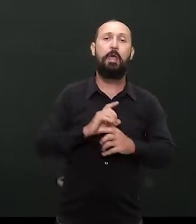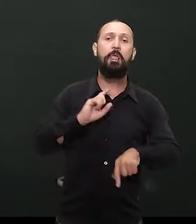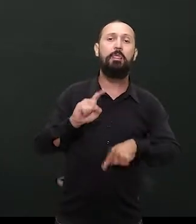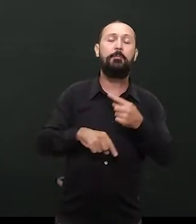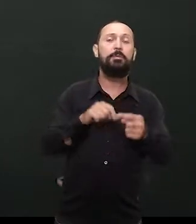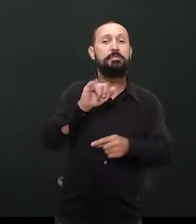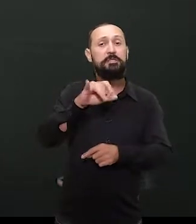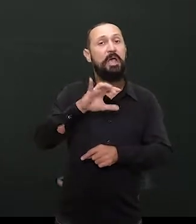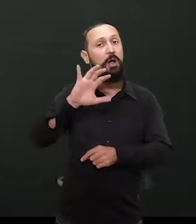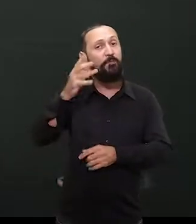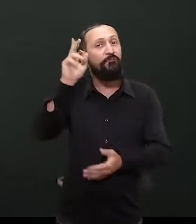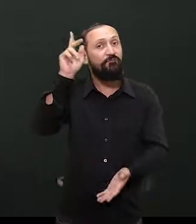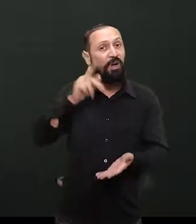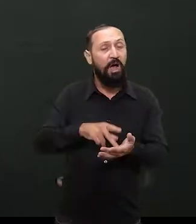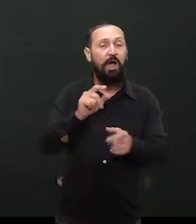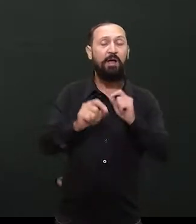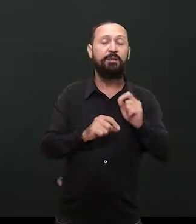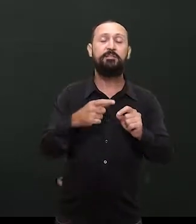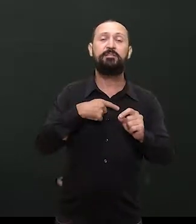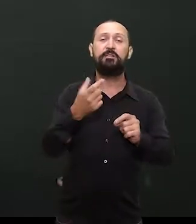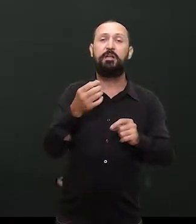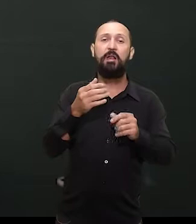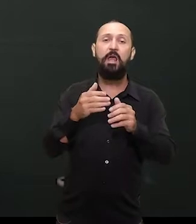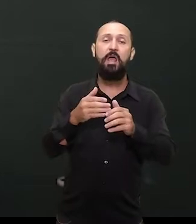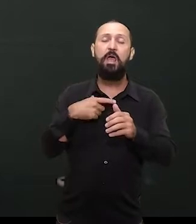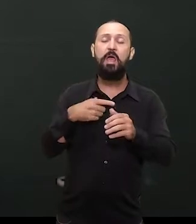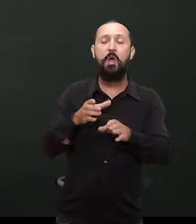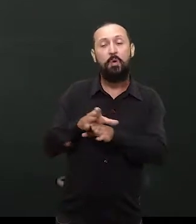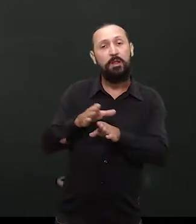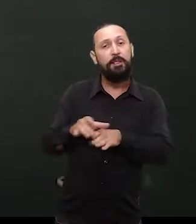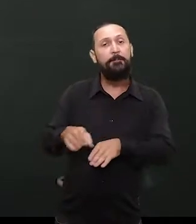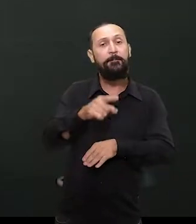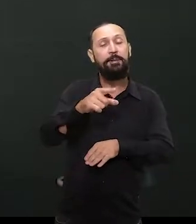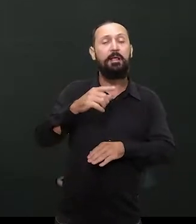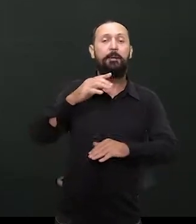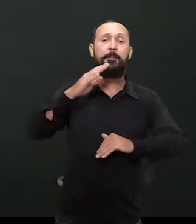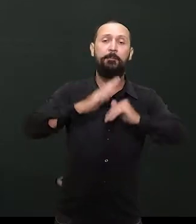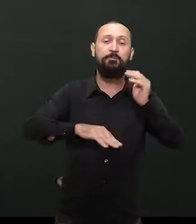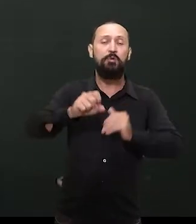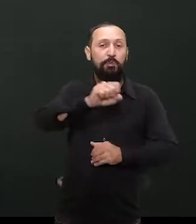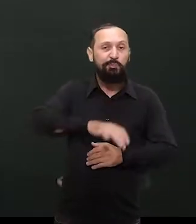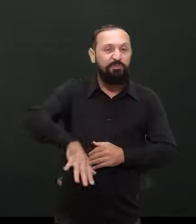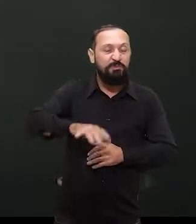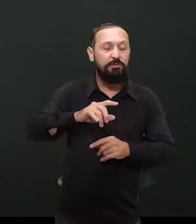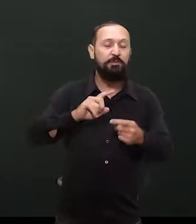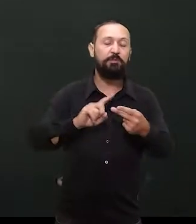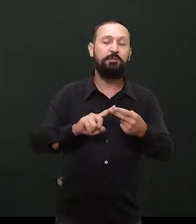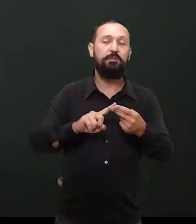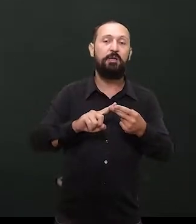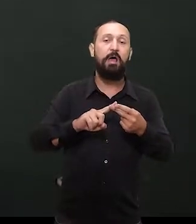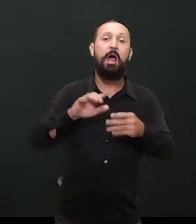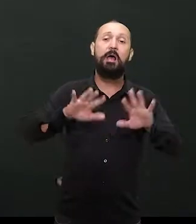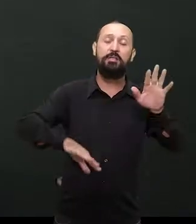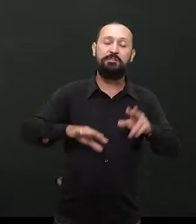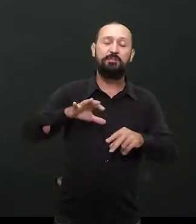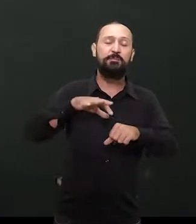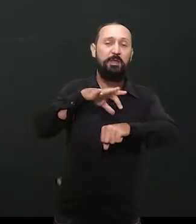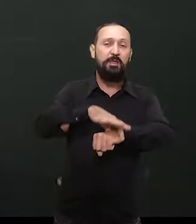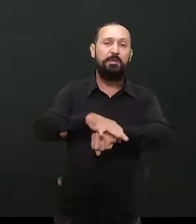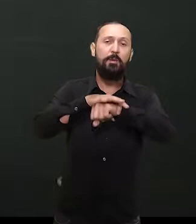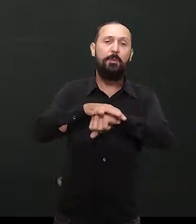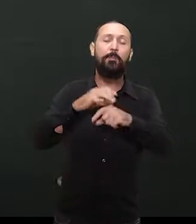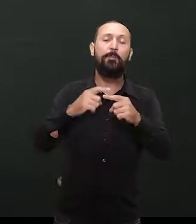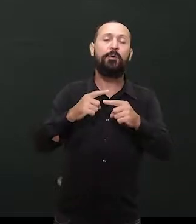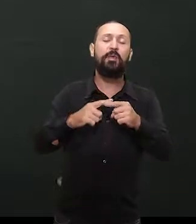for o caso ela é encaminhada para assistência social para Defensoria Pública porque muitas vezes